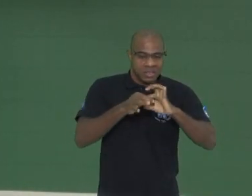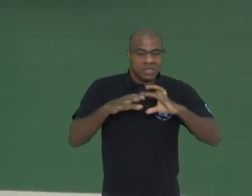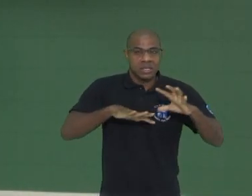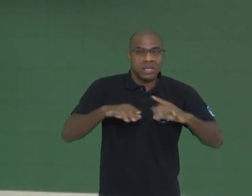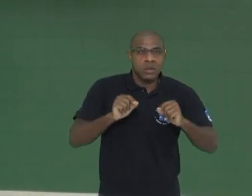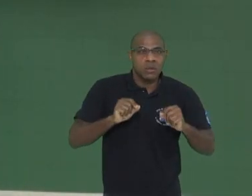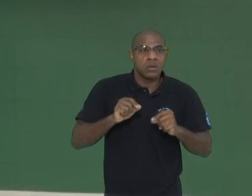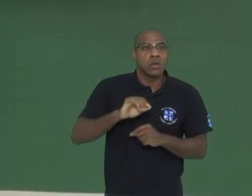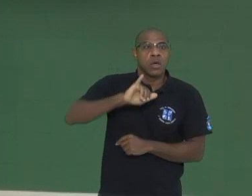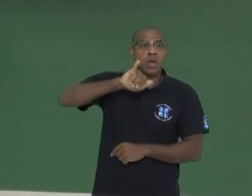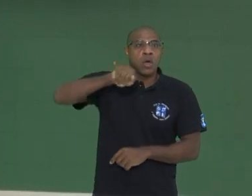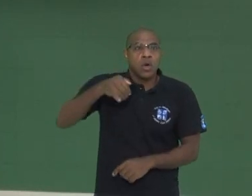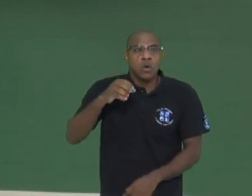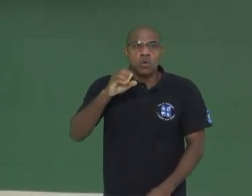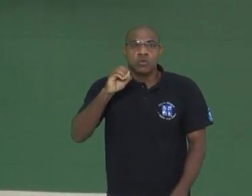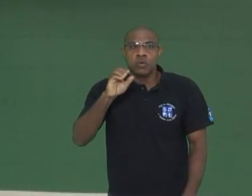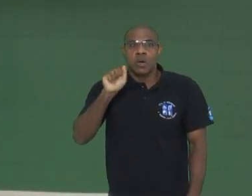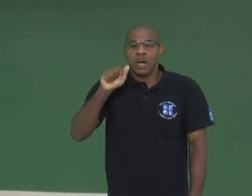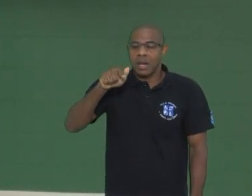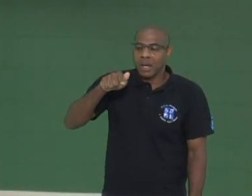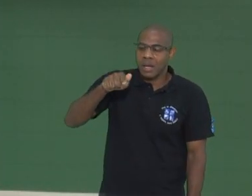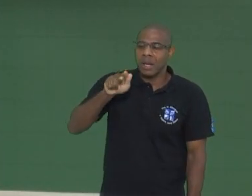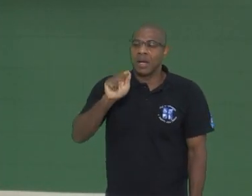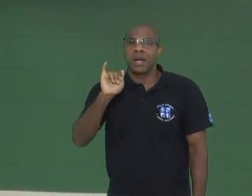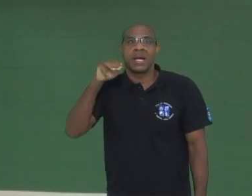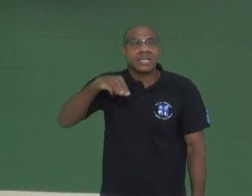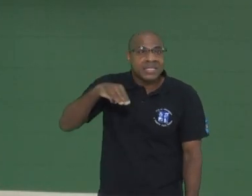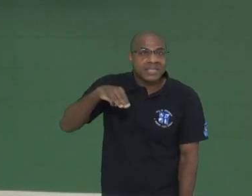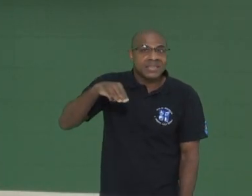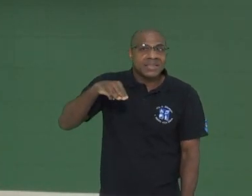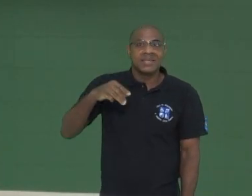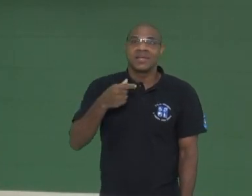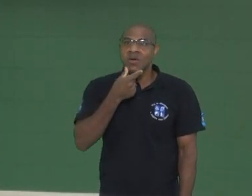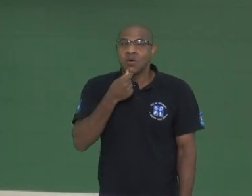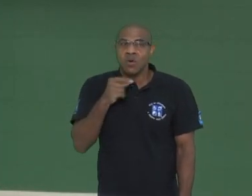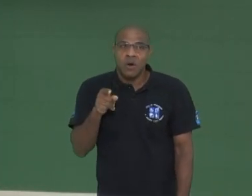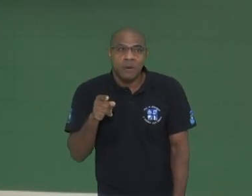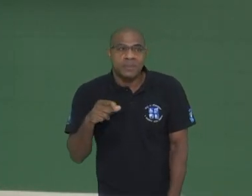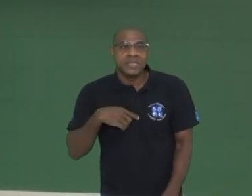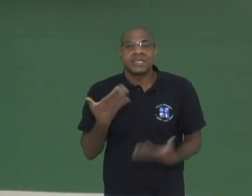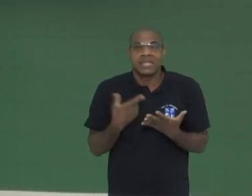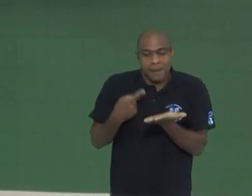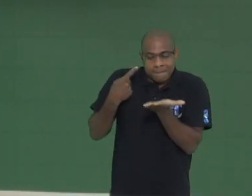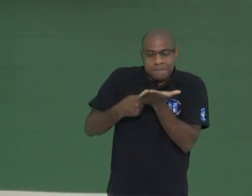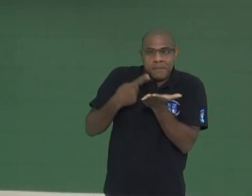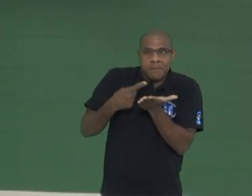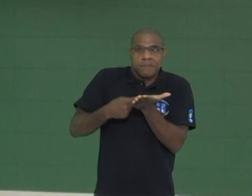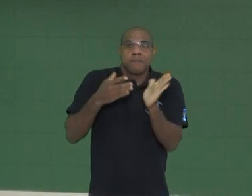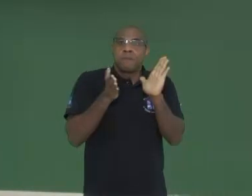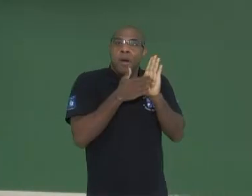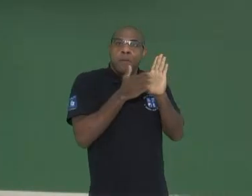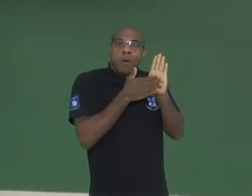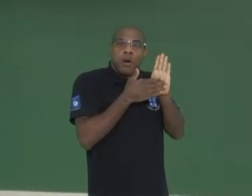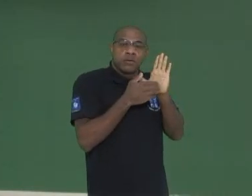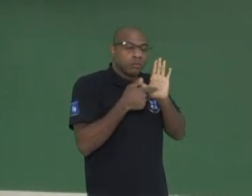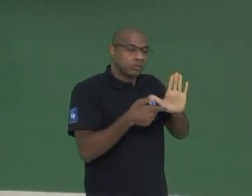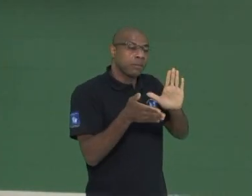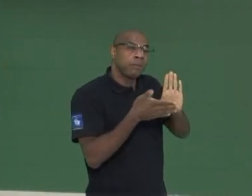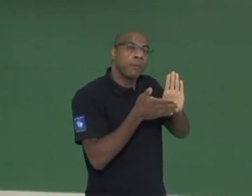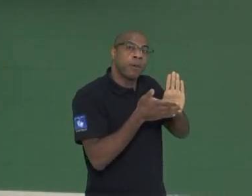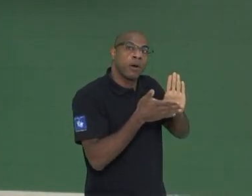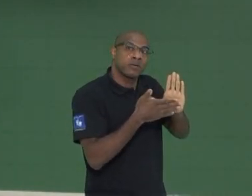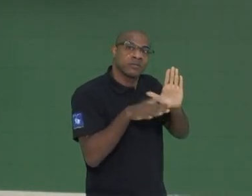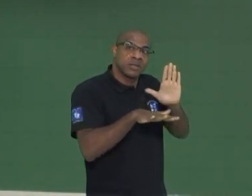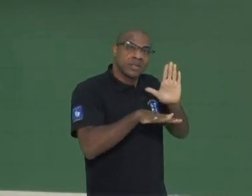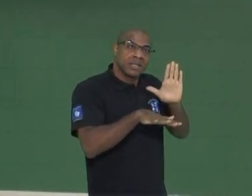vai fazer uma proposta para o governador das Minas, o representante português.